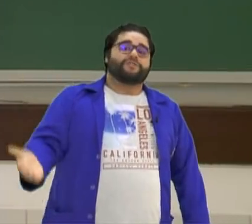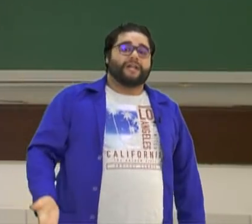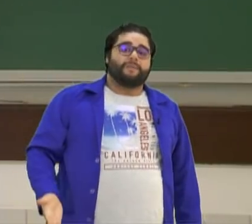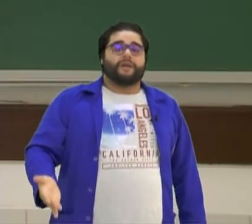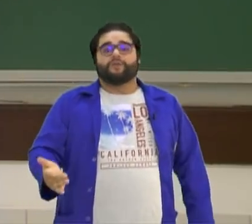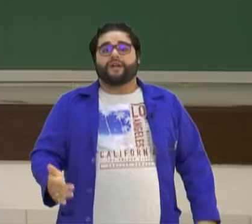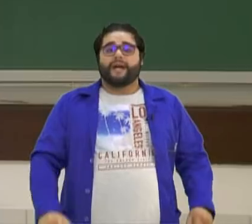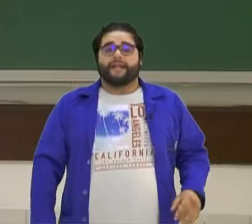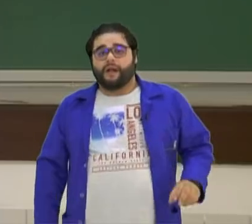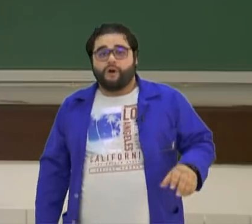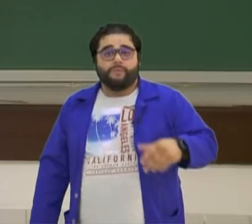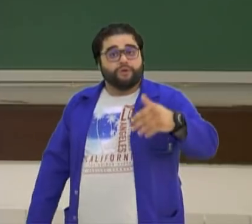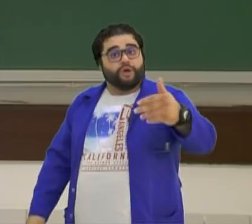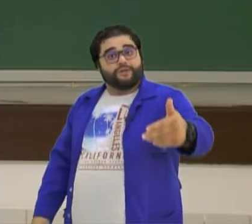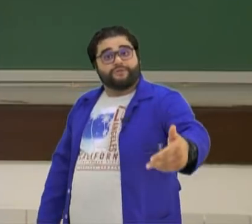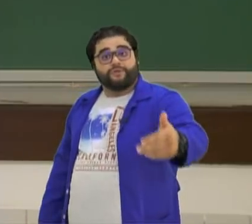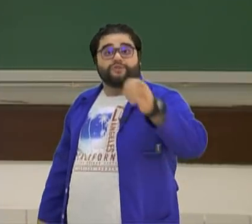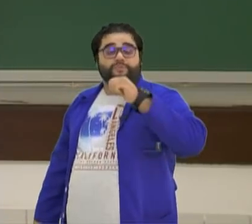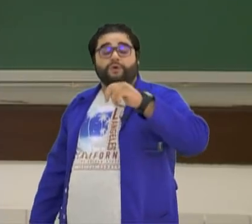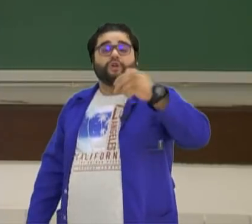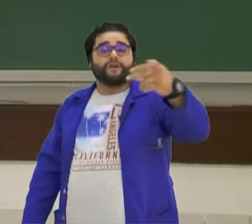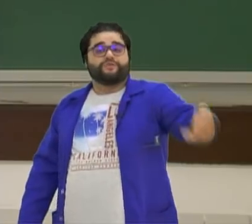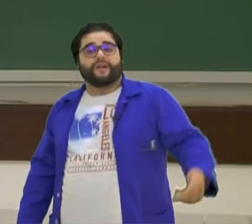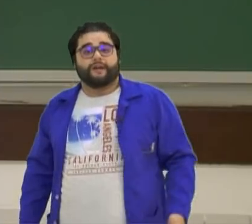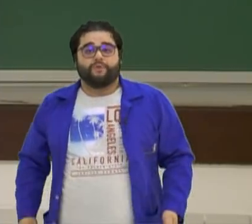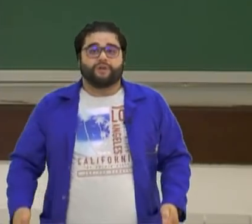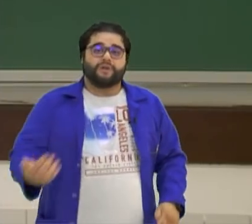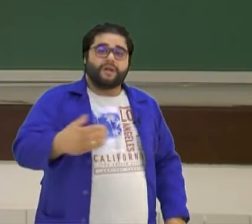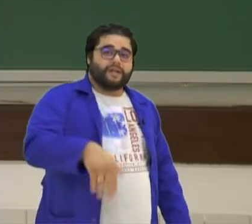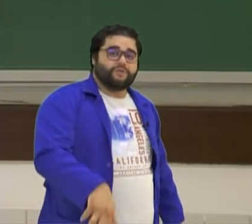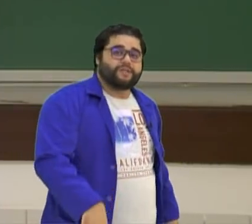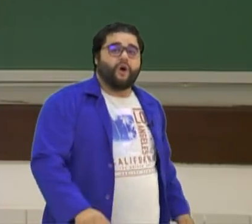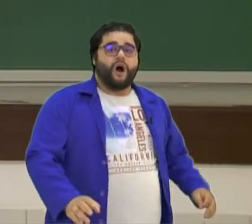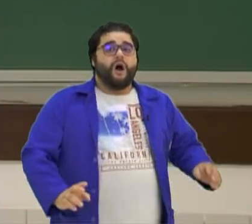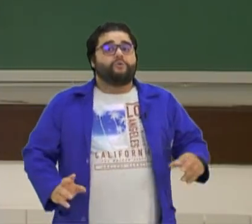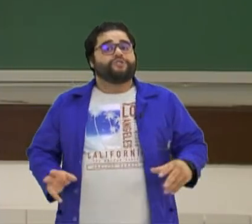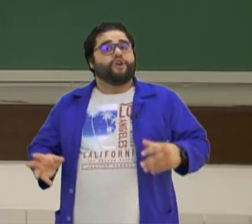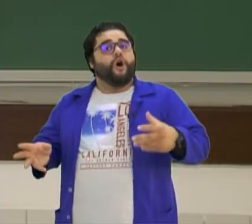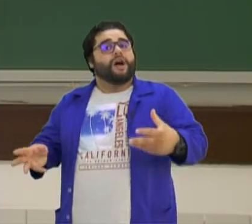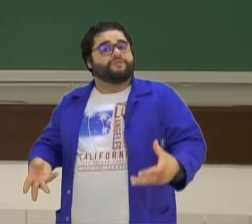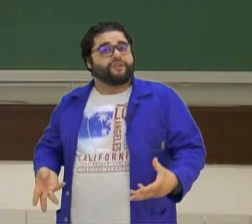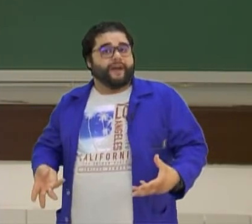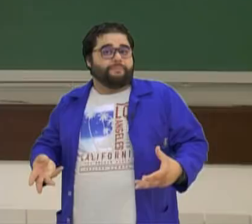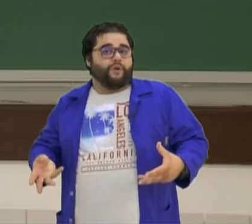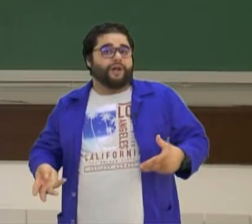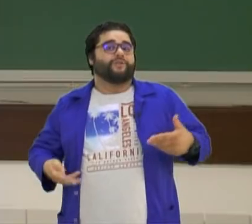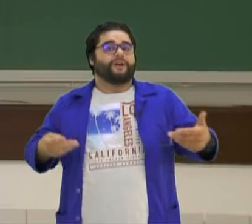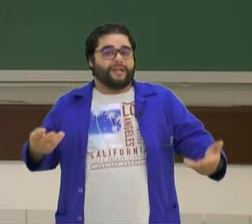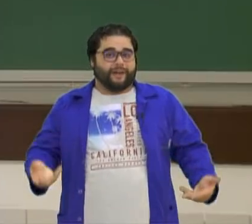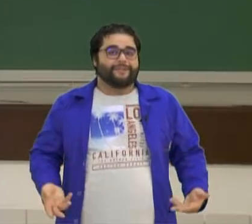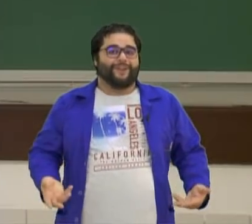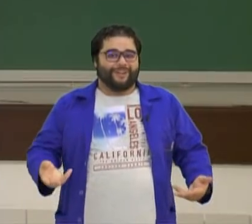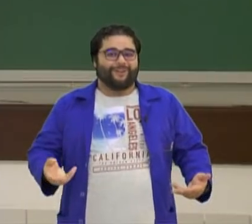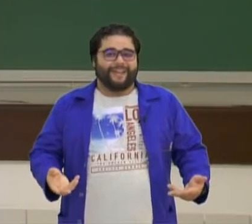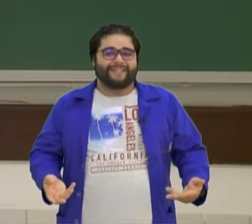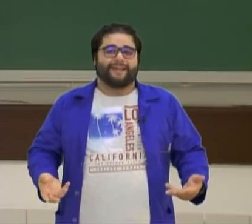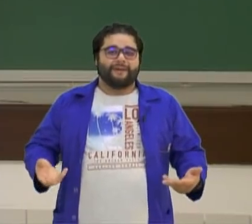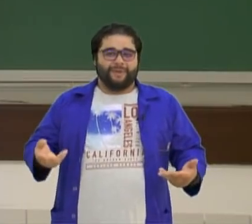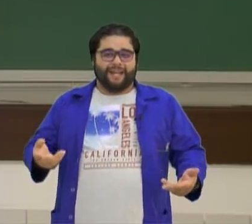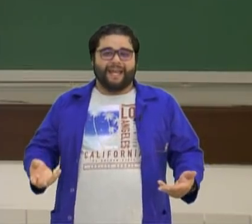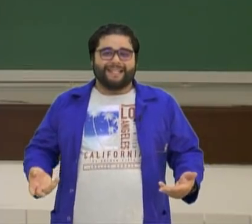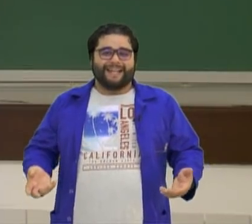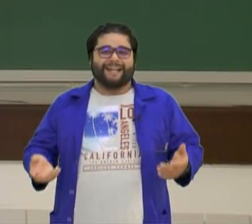na parte da química inorgânica, como monóxido de carbono, que é o CO, o dióxido de carbono, que é o